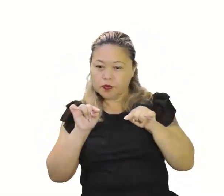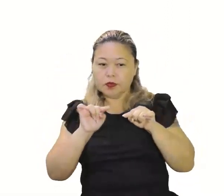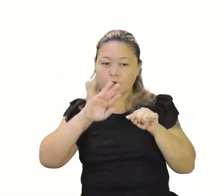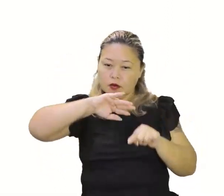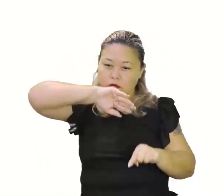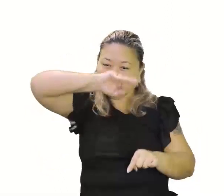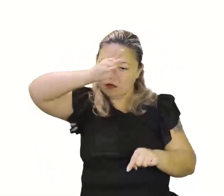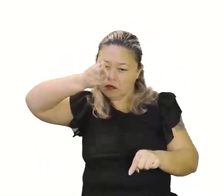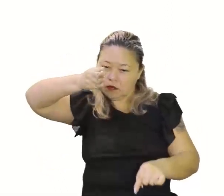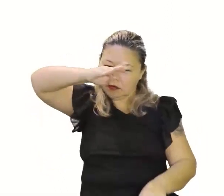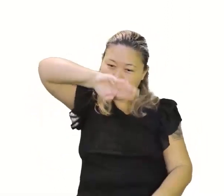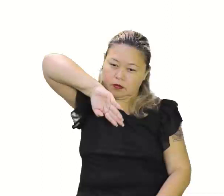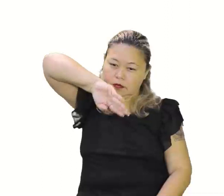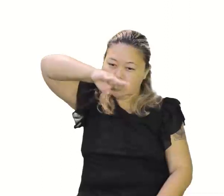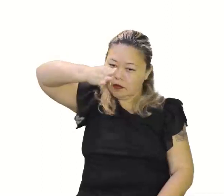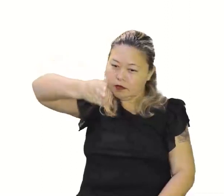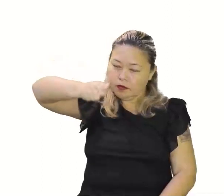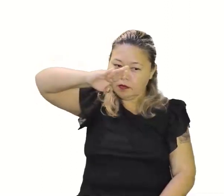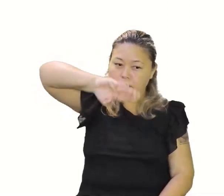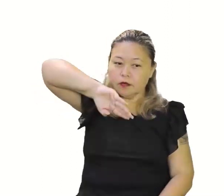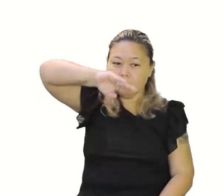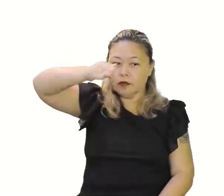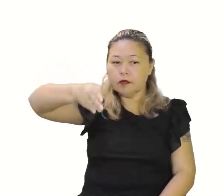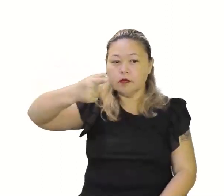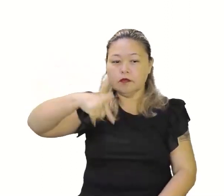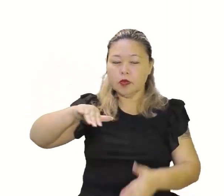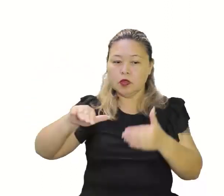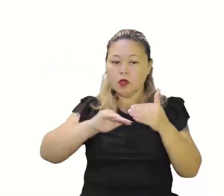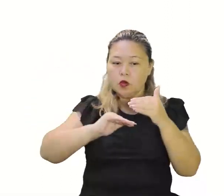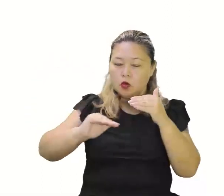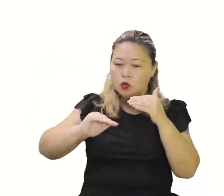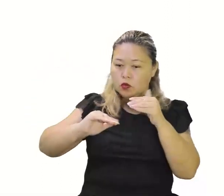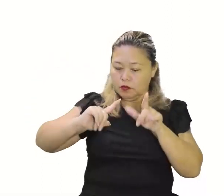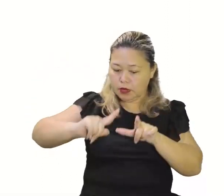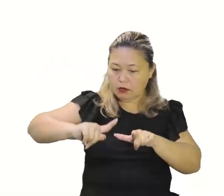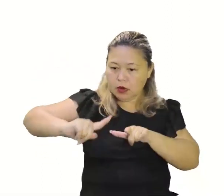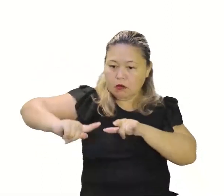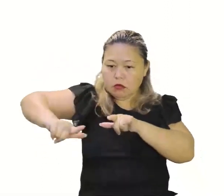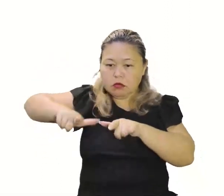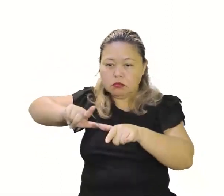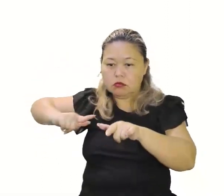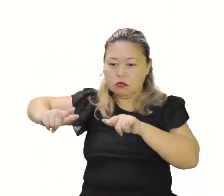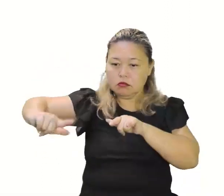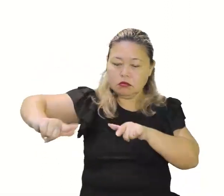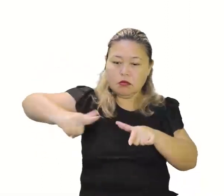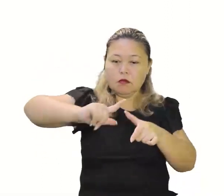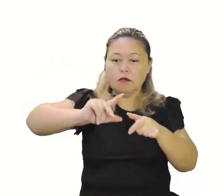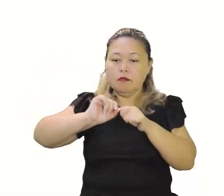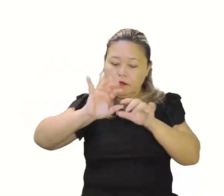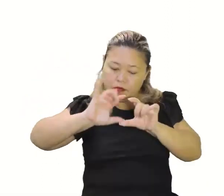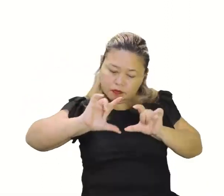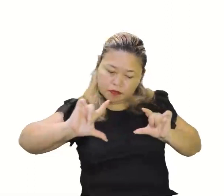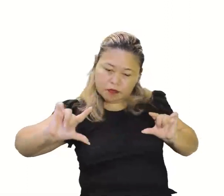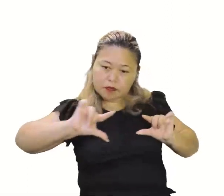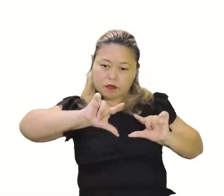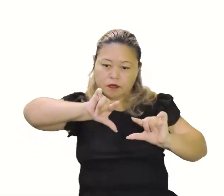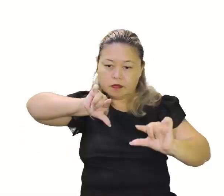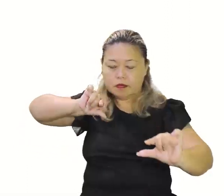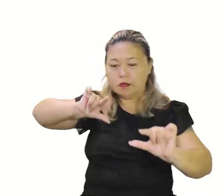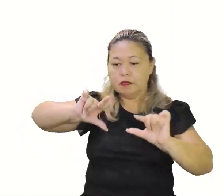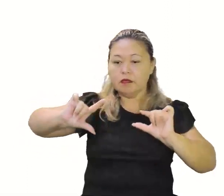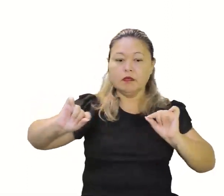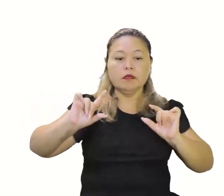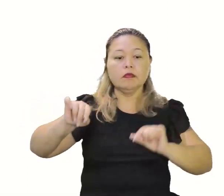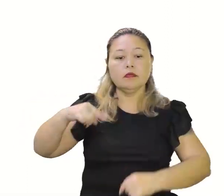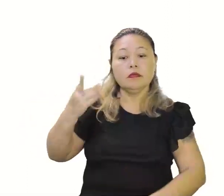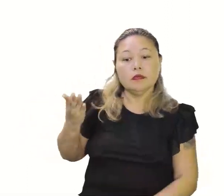semicircunferências ali, não é? Olha o chão lá feito com bloquetes, que são blocos de paralelepípedos, não é isso? Isso mesmo. Olha só